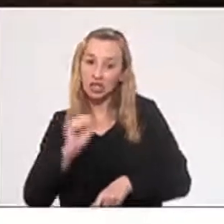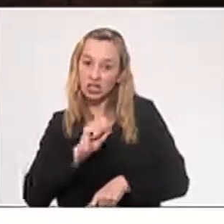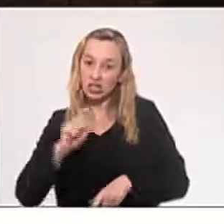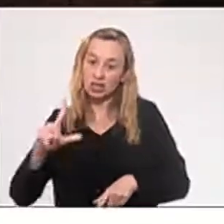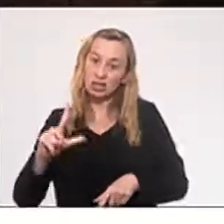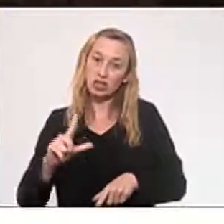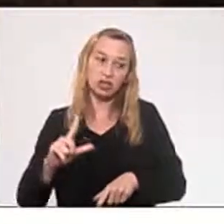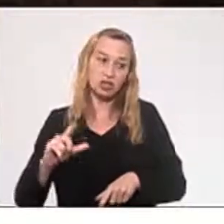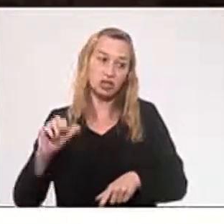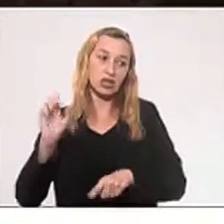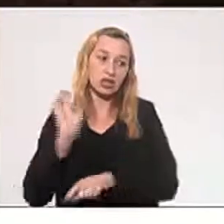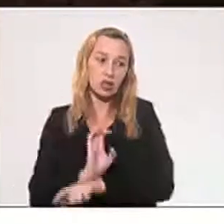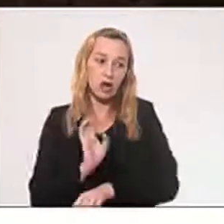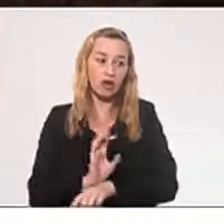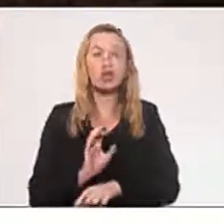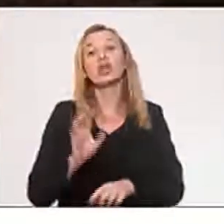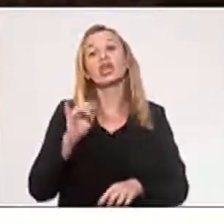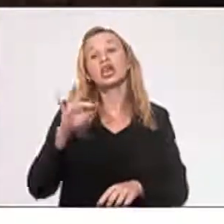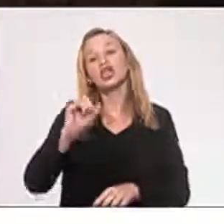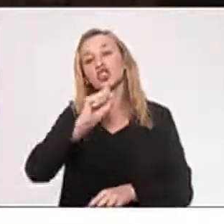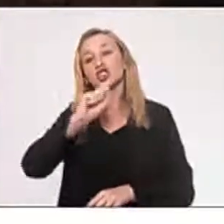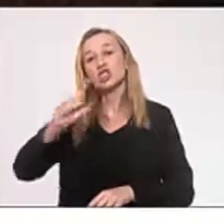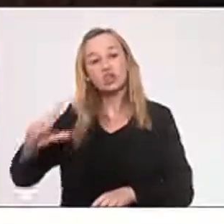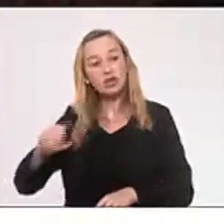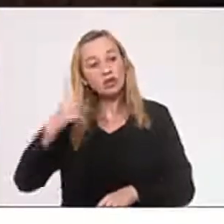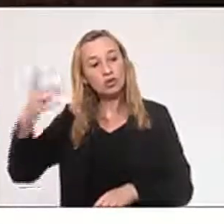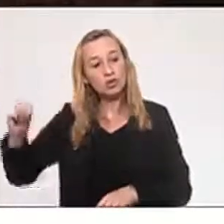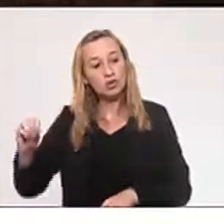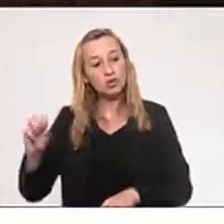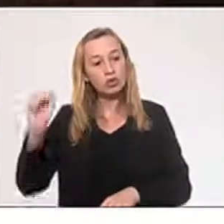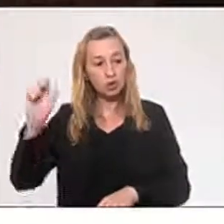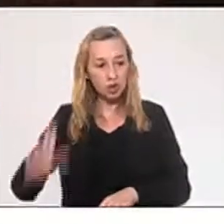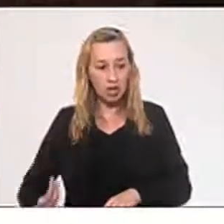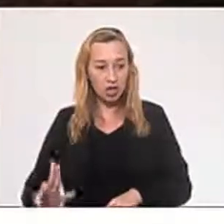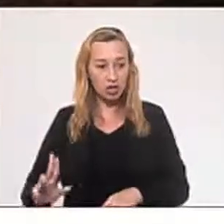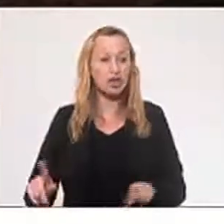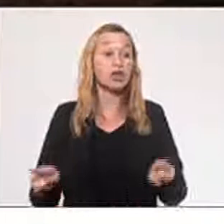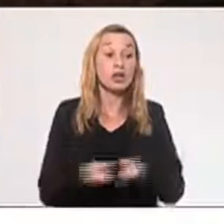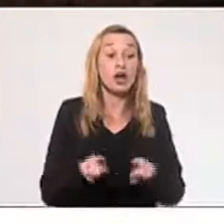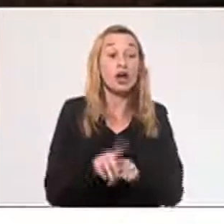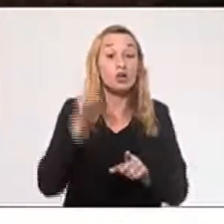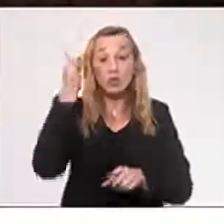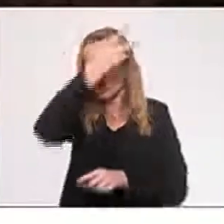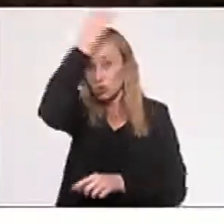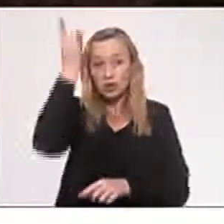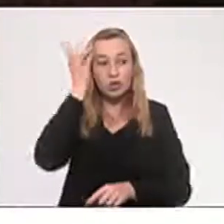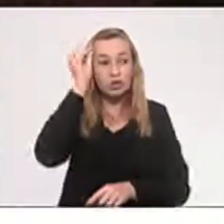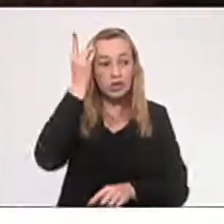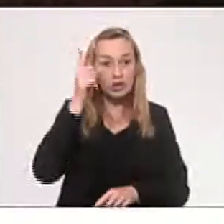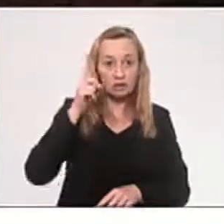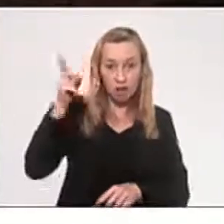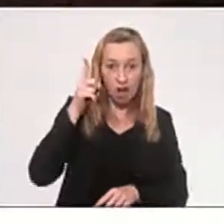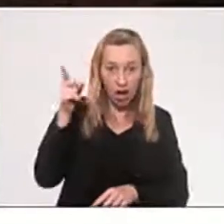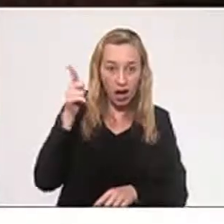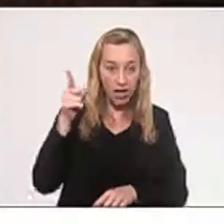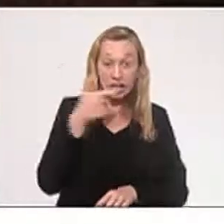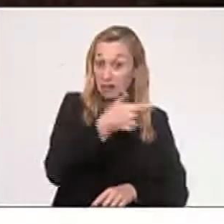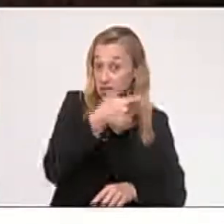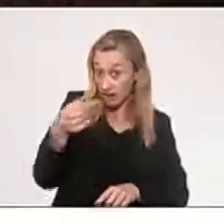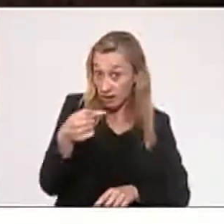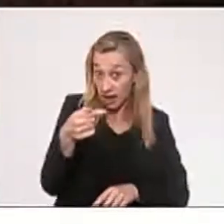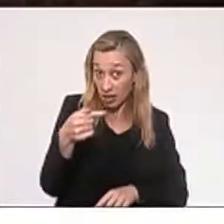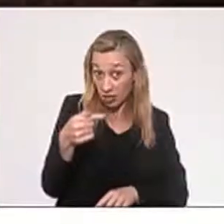região sudeste. O Espírito Santo, salvo erro de memória, pratica uma alíquota de